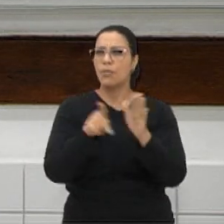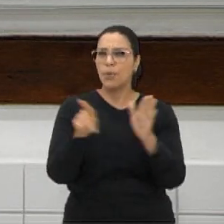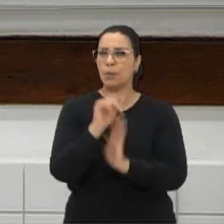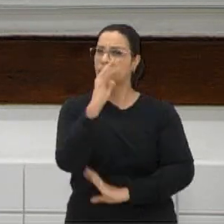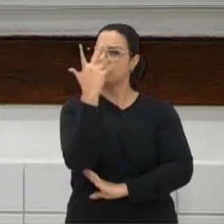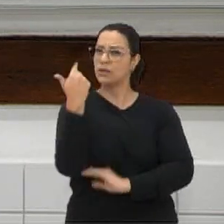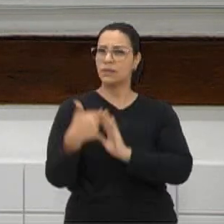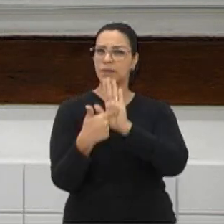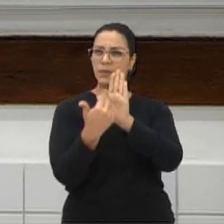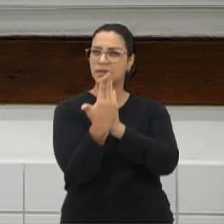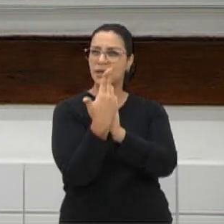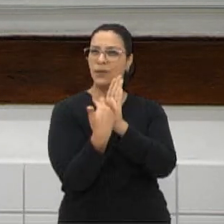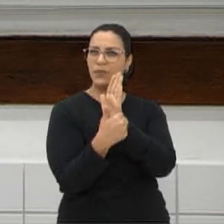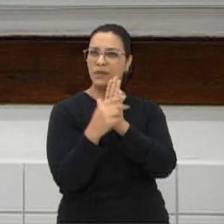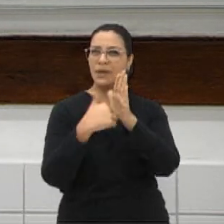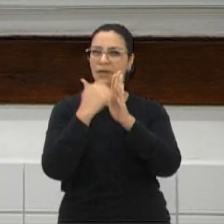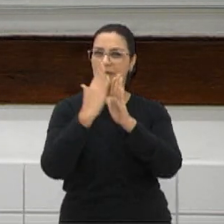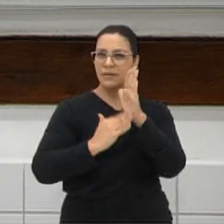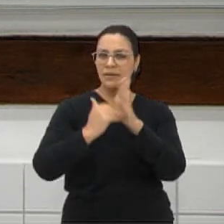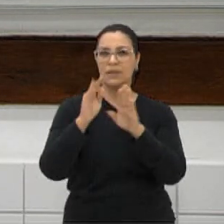para figurar uma imagem